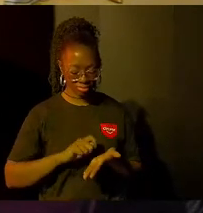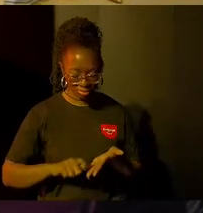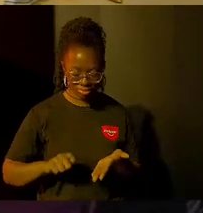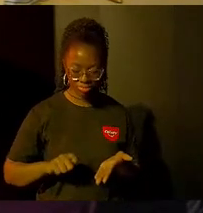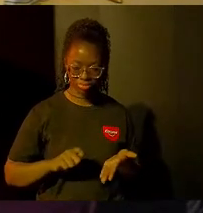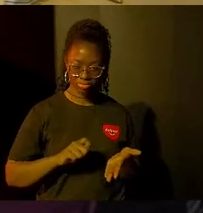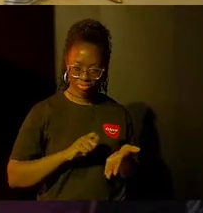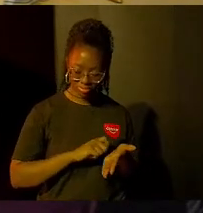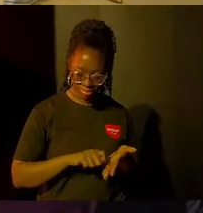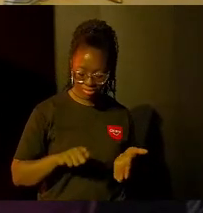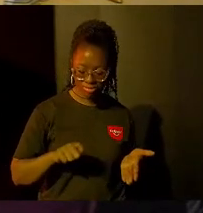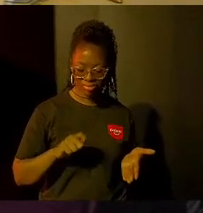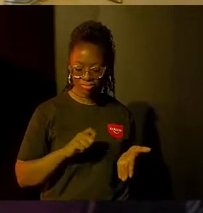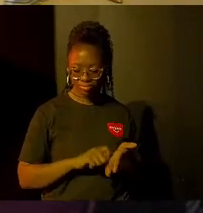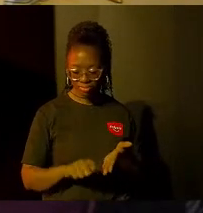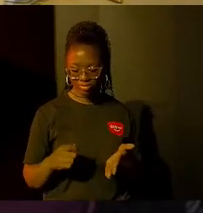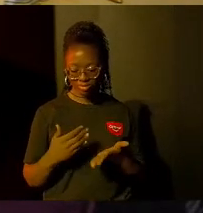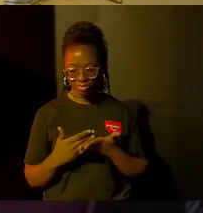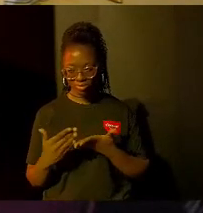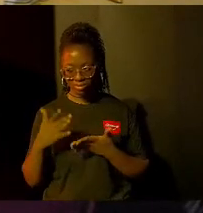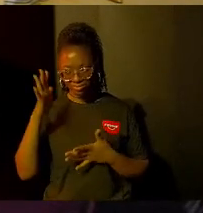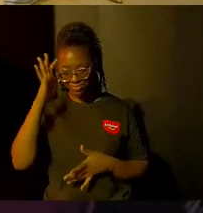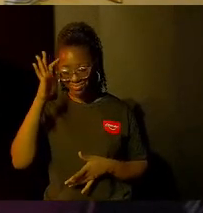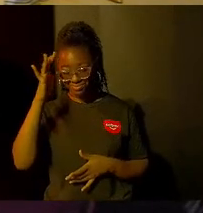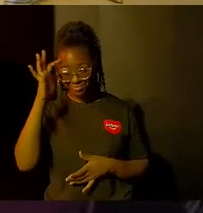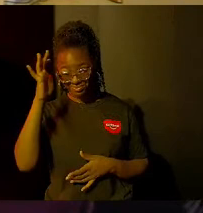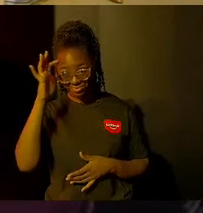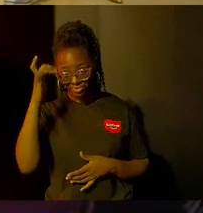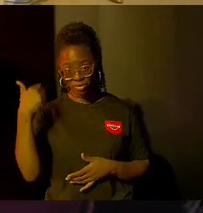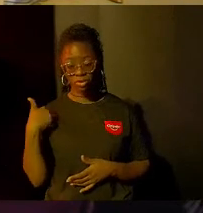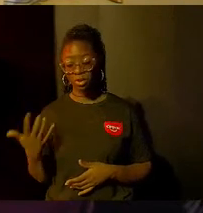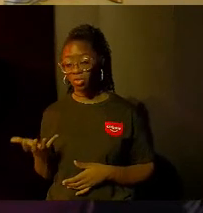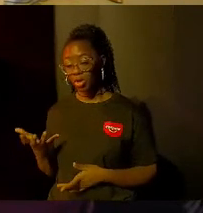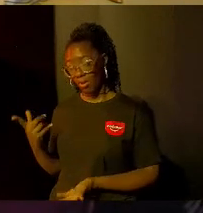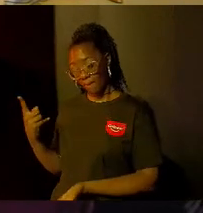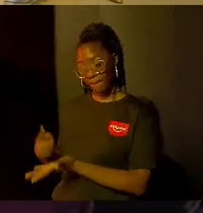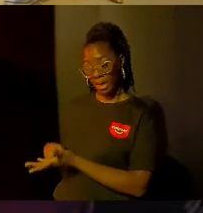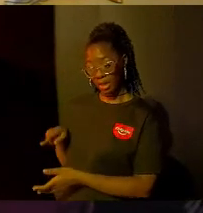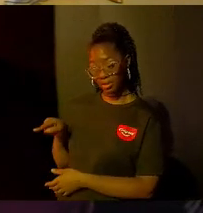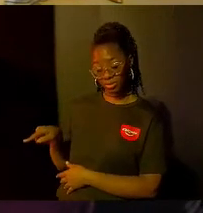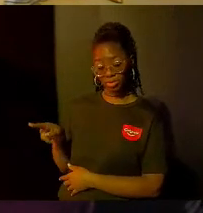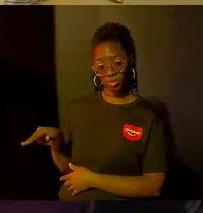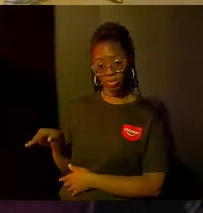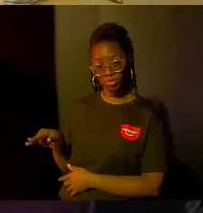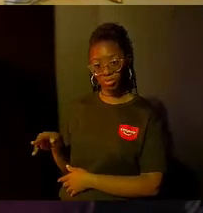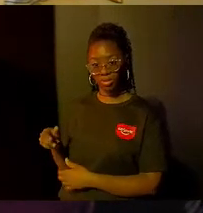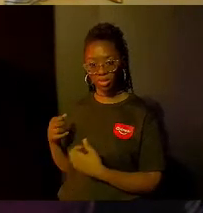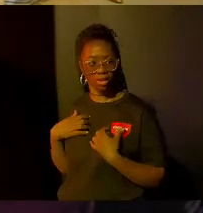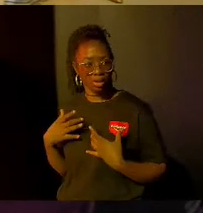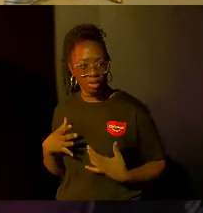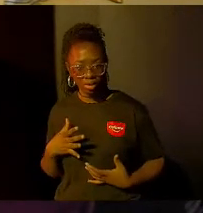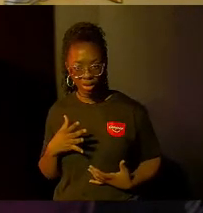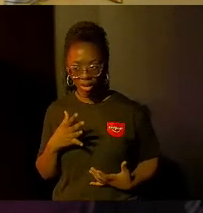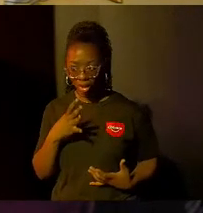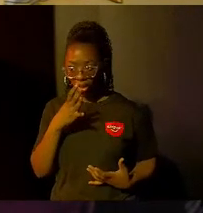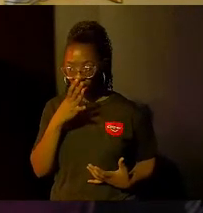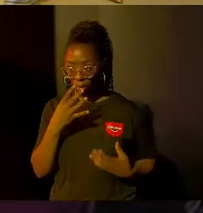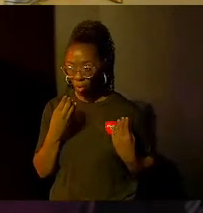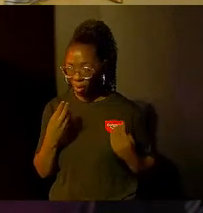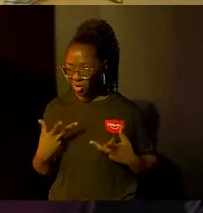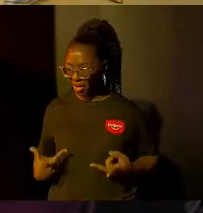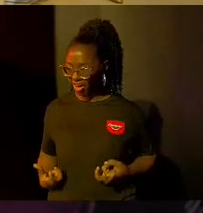inicialmente tentei fazer um pacto com meu irmão que estava chocado com o seu câncer